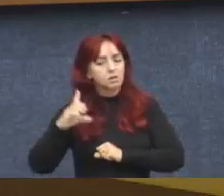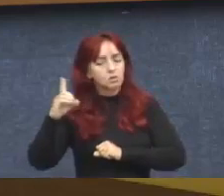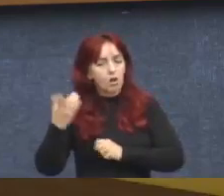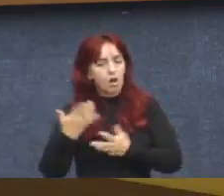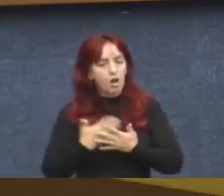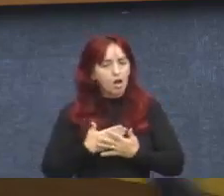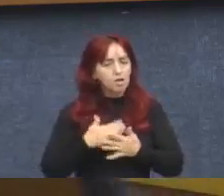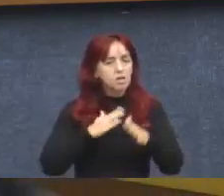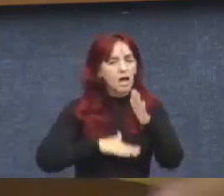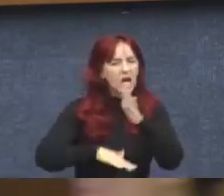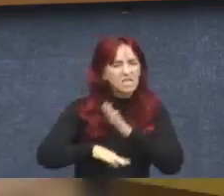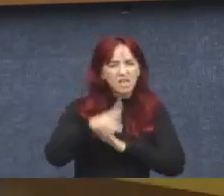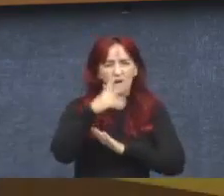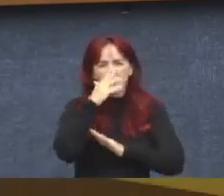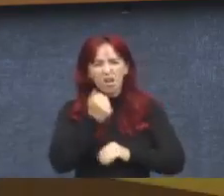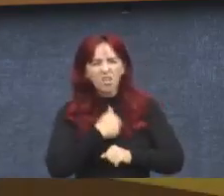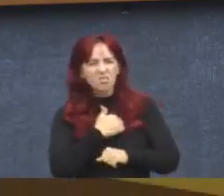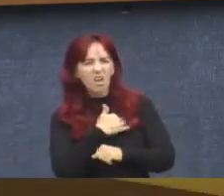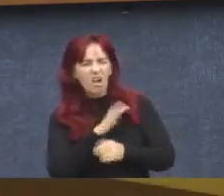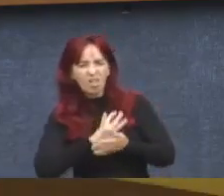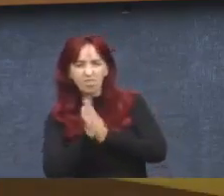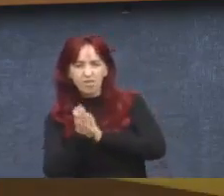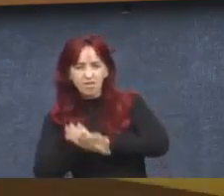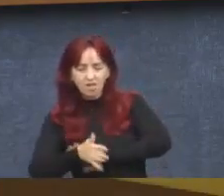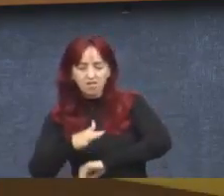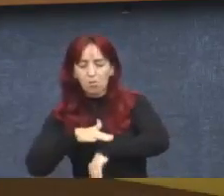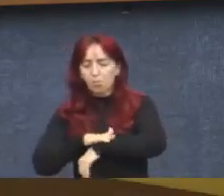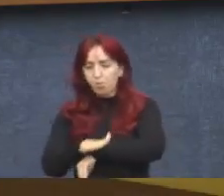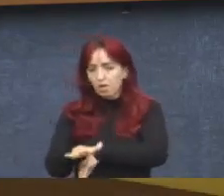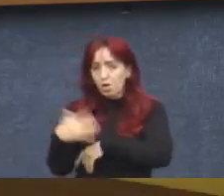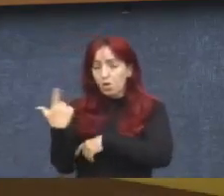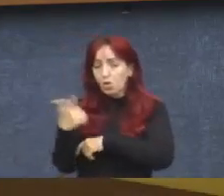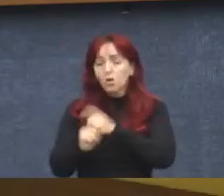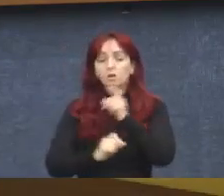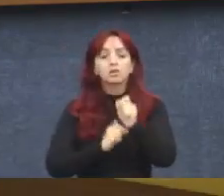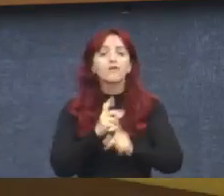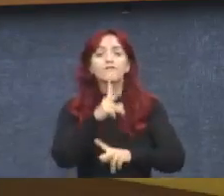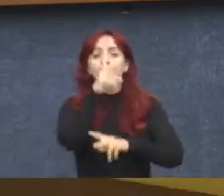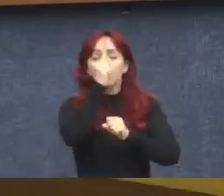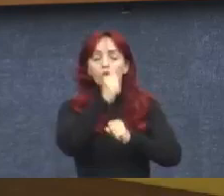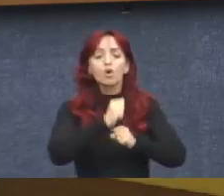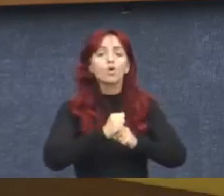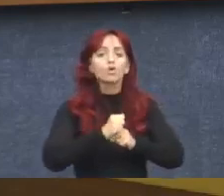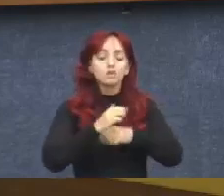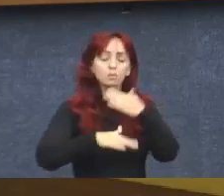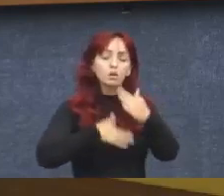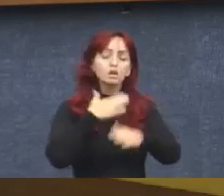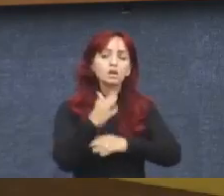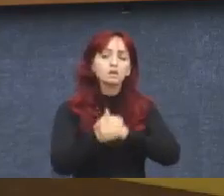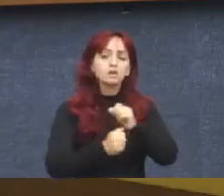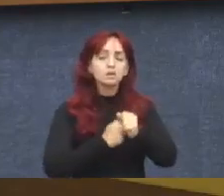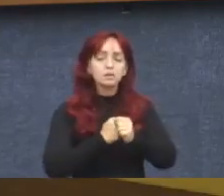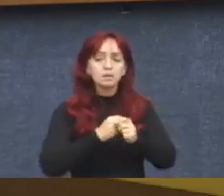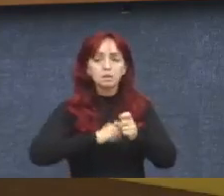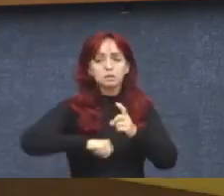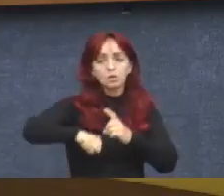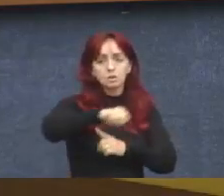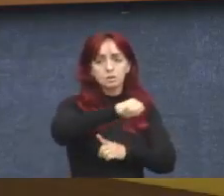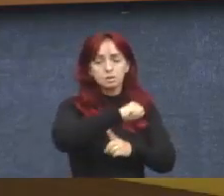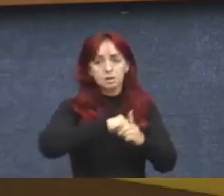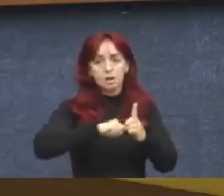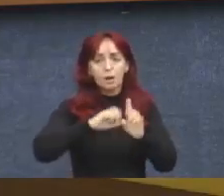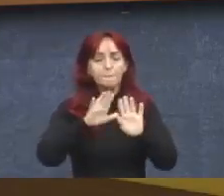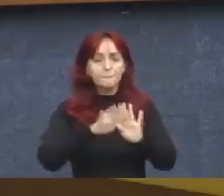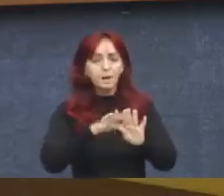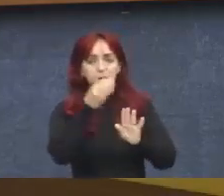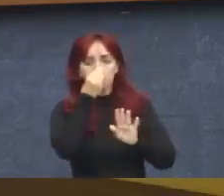tantas vezes higienista, racista, e do outro lado uma força progressista que objetiva a justiça social, mas